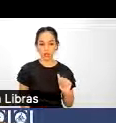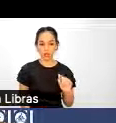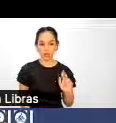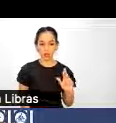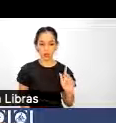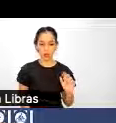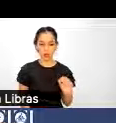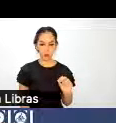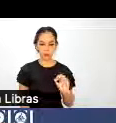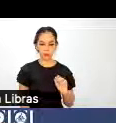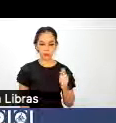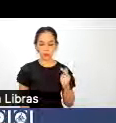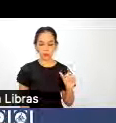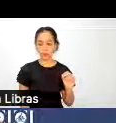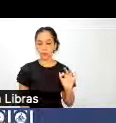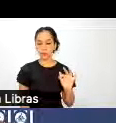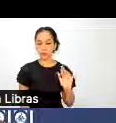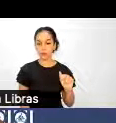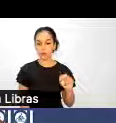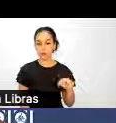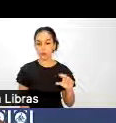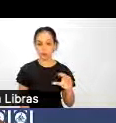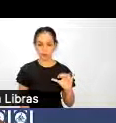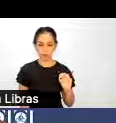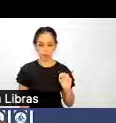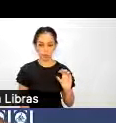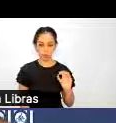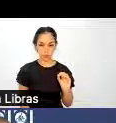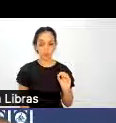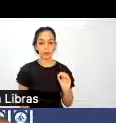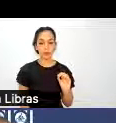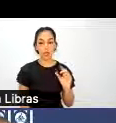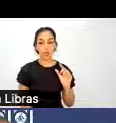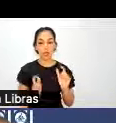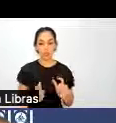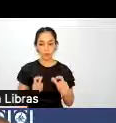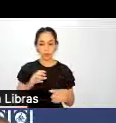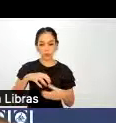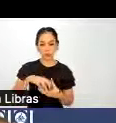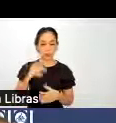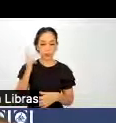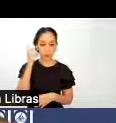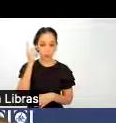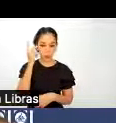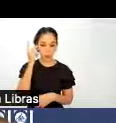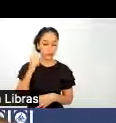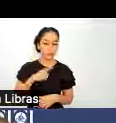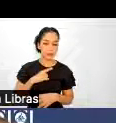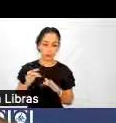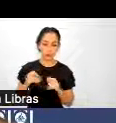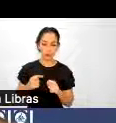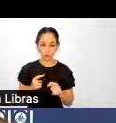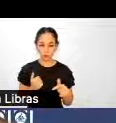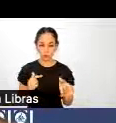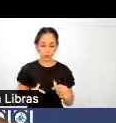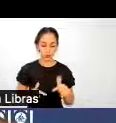mais conhecidas, que fica bem no centro de São Paulo, e as ações estavam todas concentradas ali, né, no centro. Uma ação também